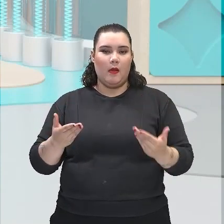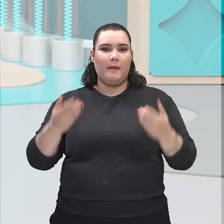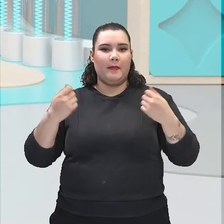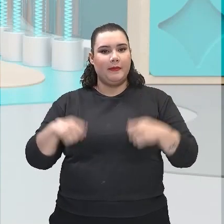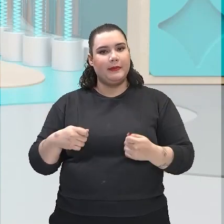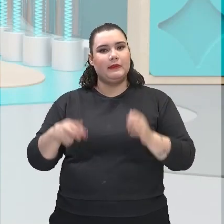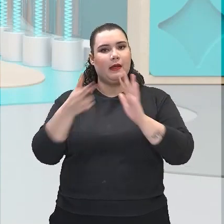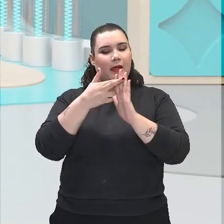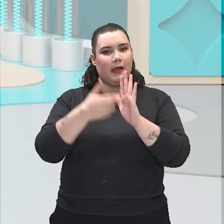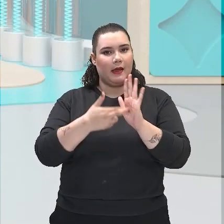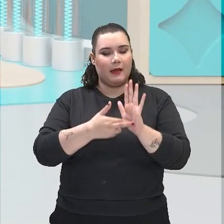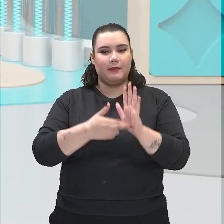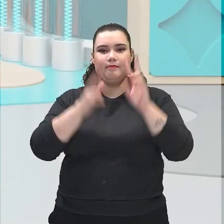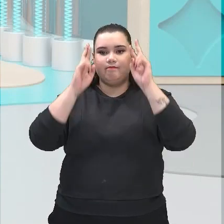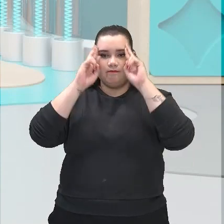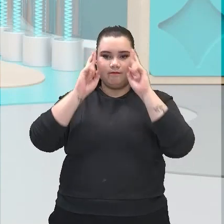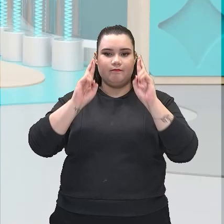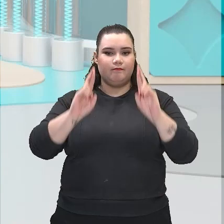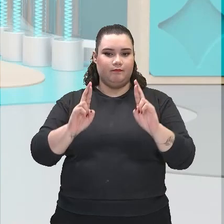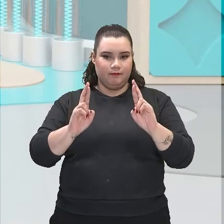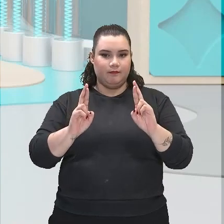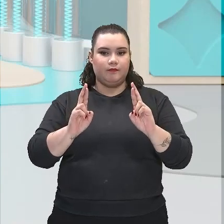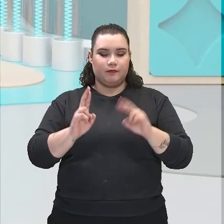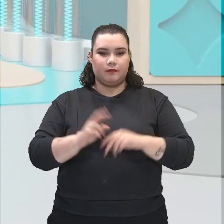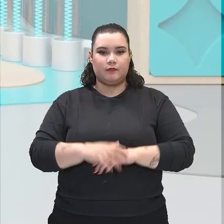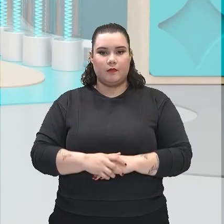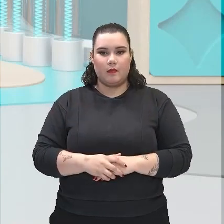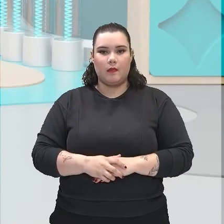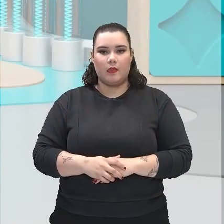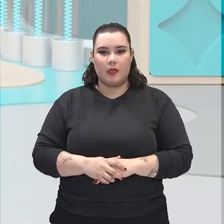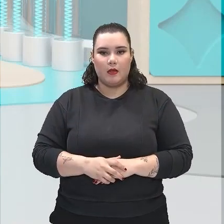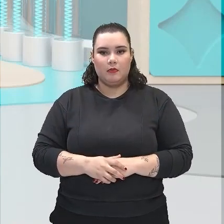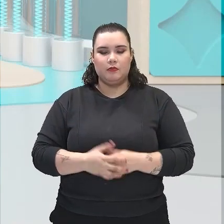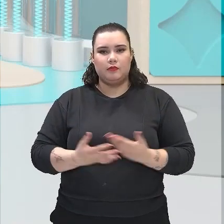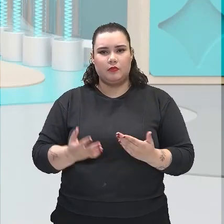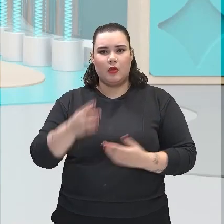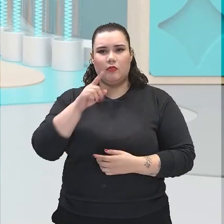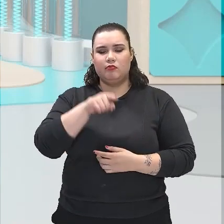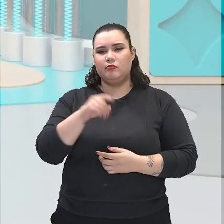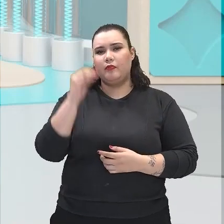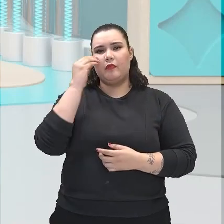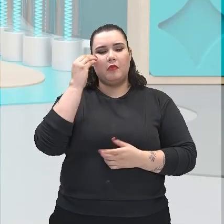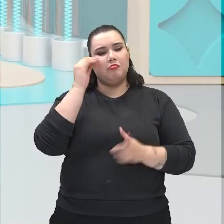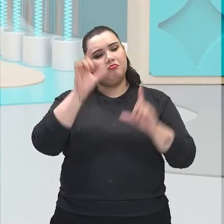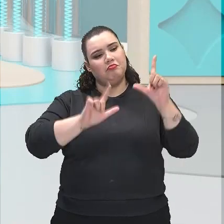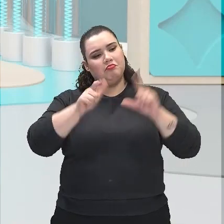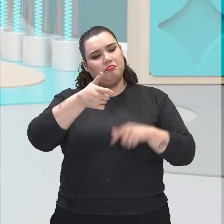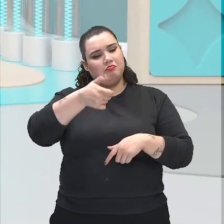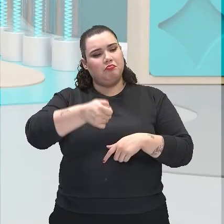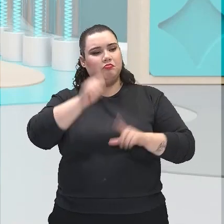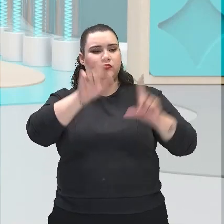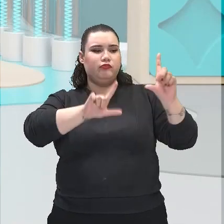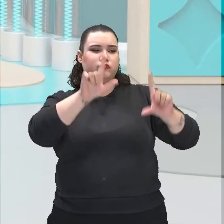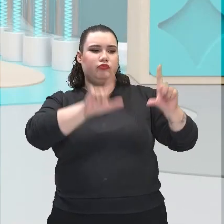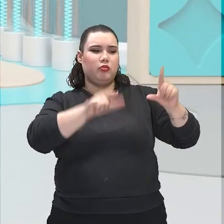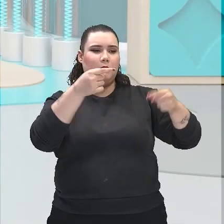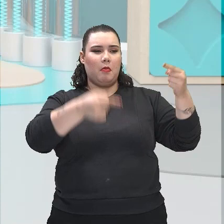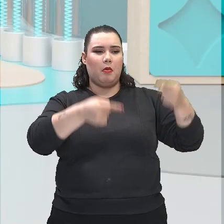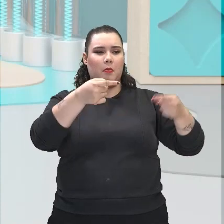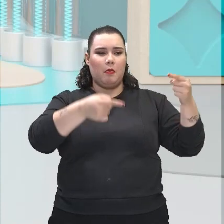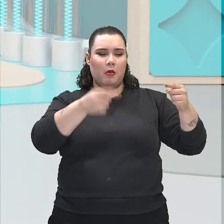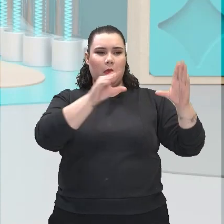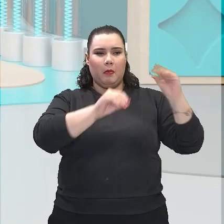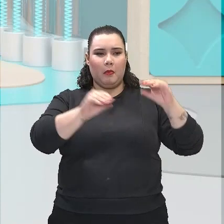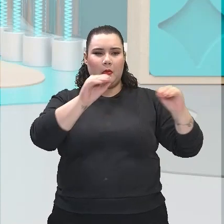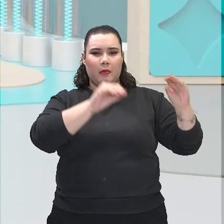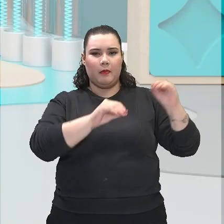ela precisa ser seguida. Imagina você está assistindo a um programa, a um debate televisionado na TV